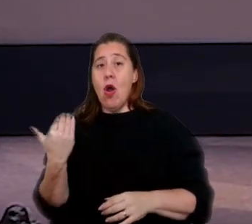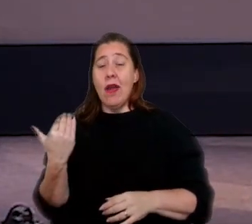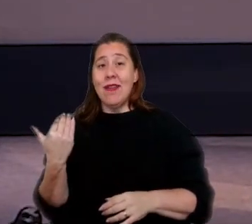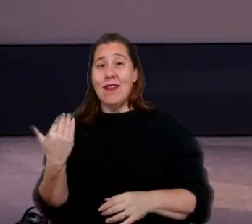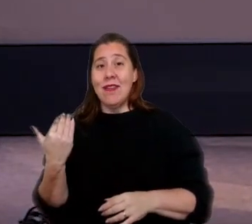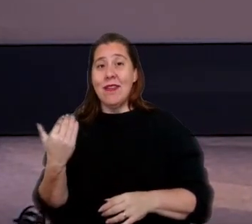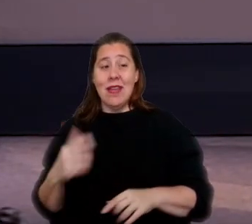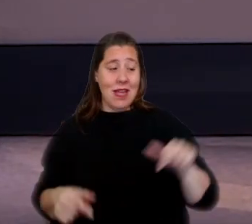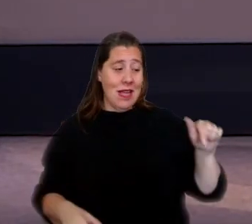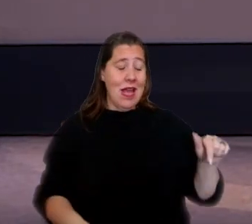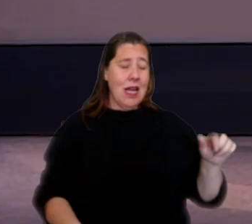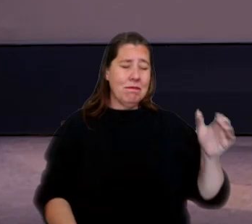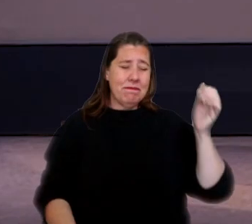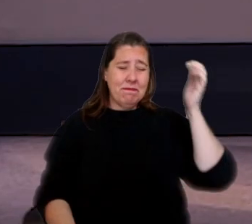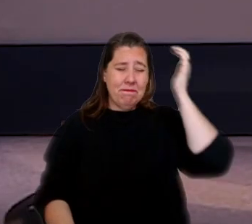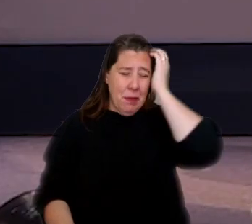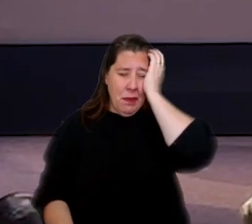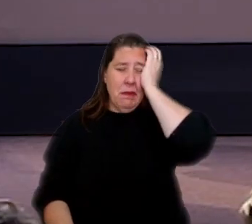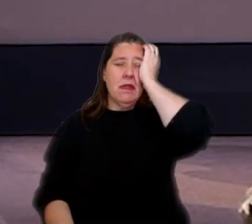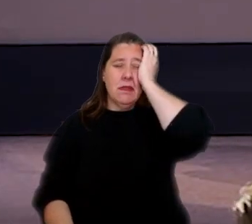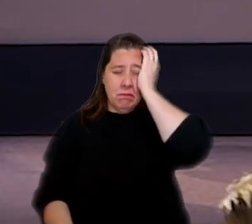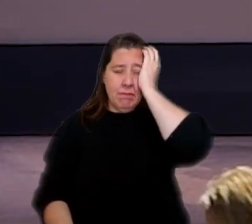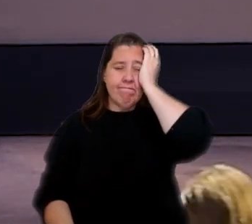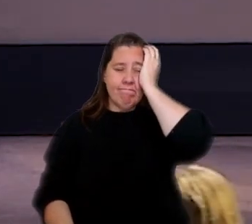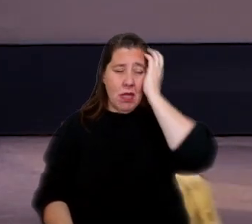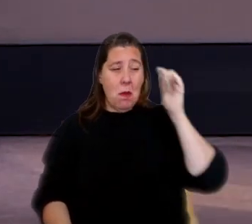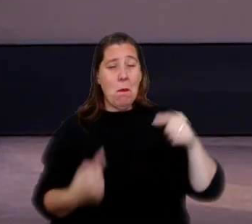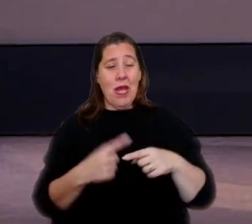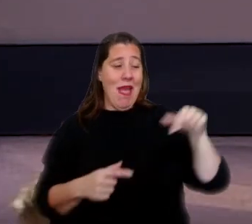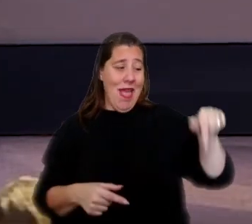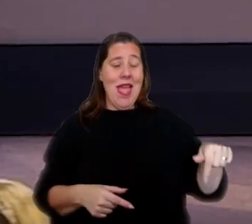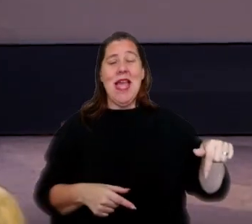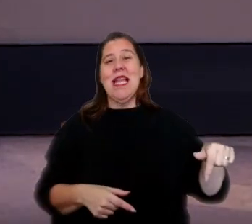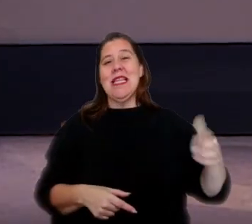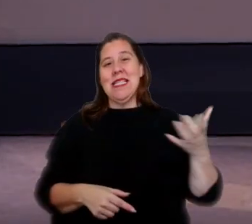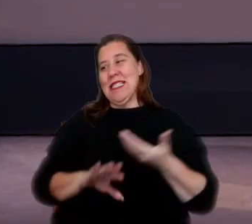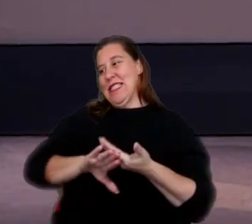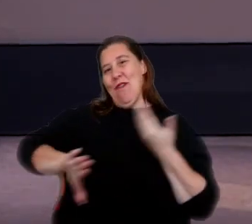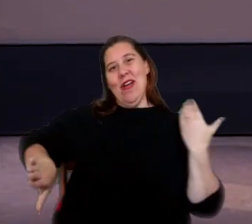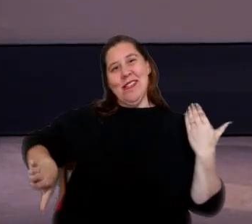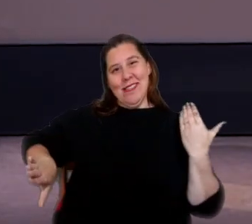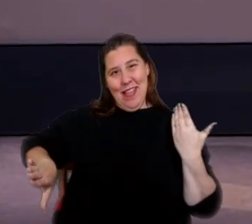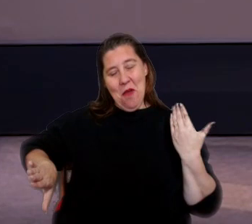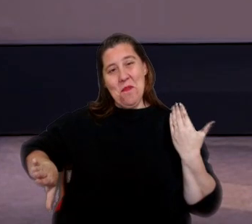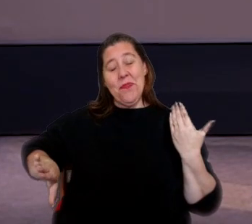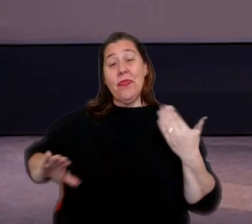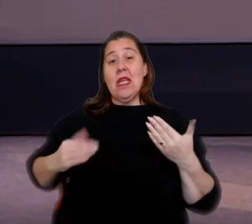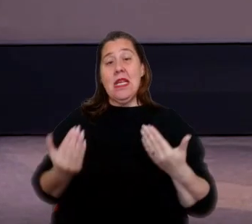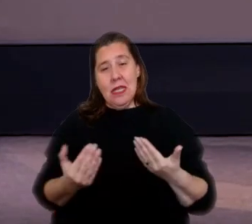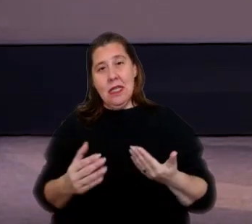morre, vem o quê? A consciência de culpa, porque ele se julga culpado, porque ele quis realmente se